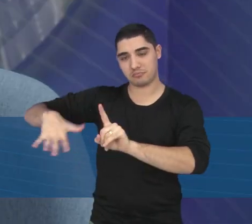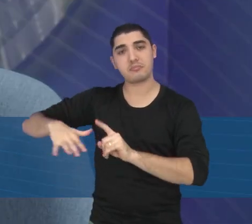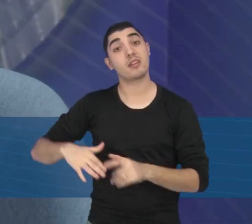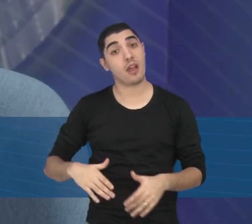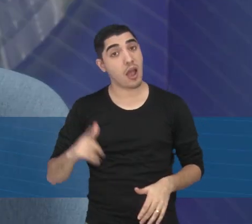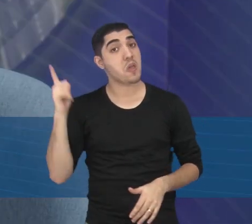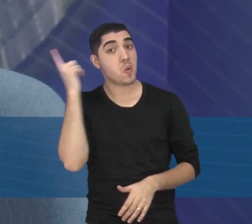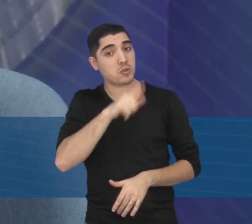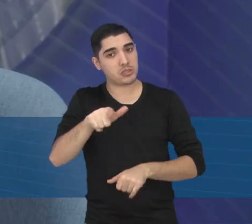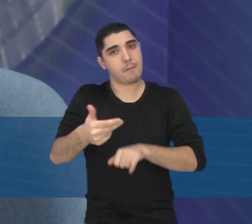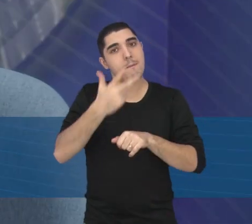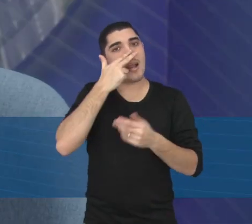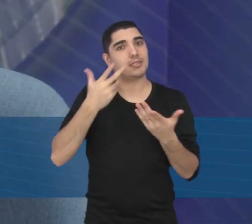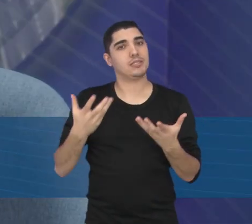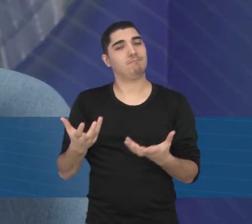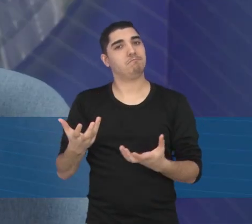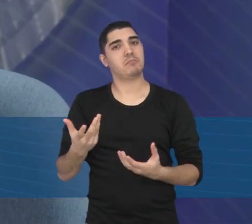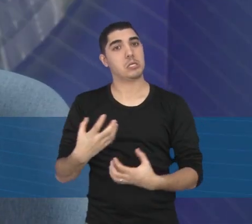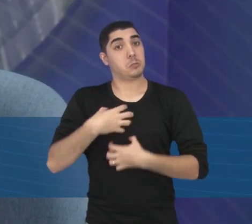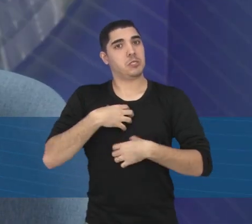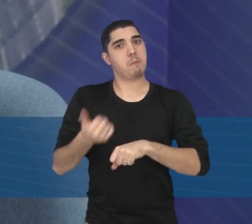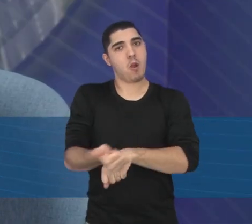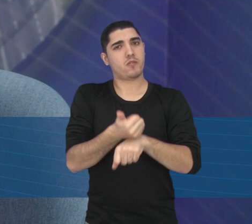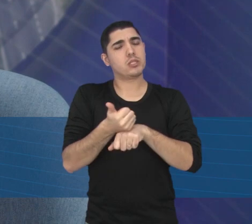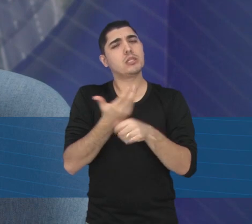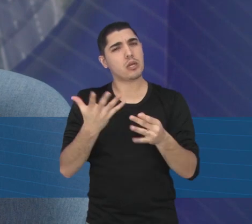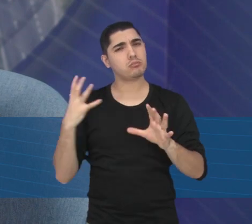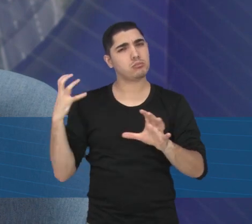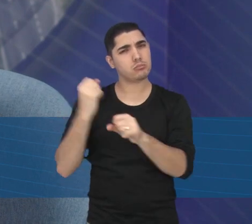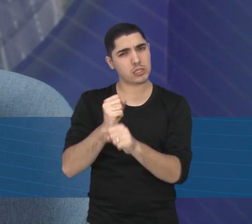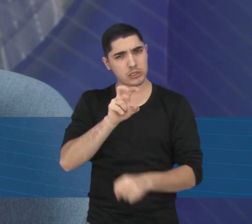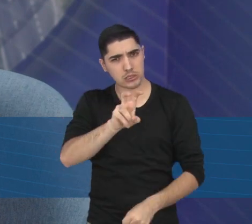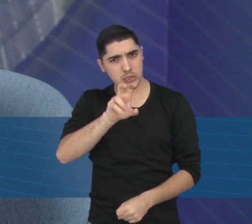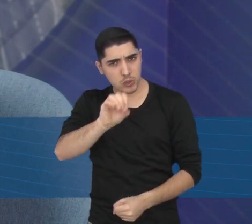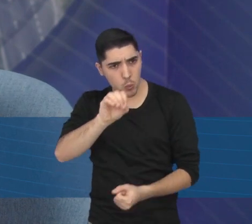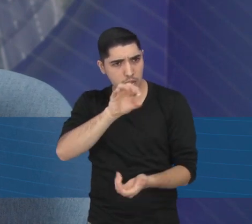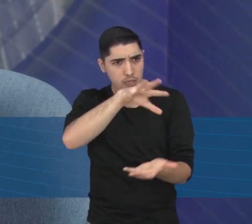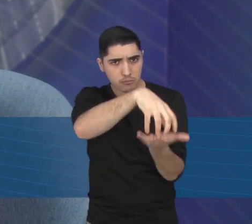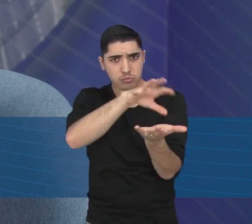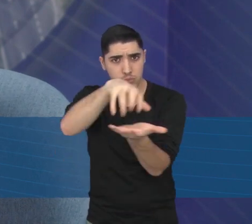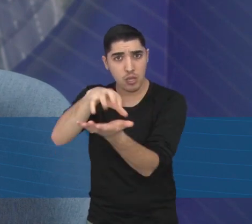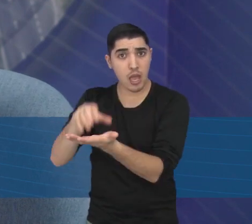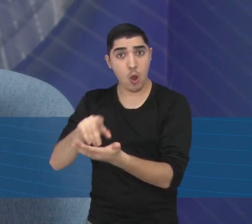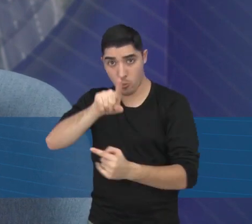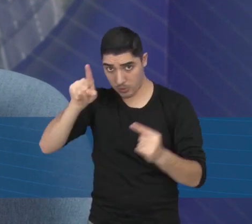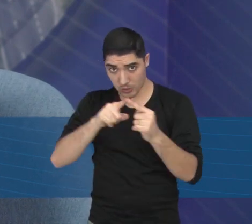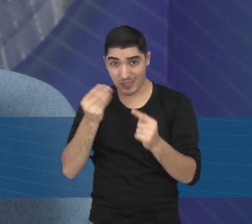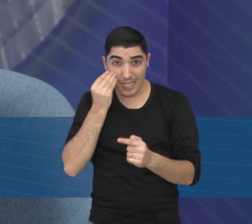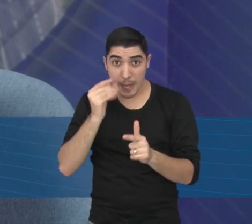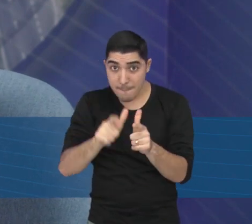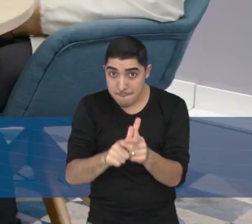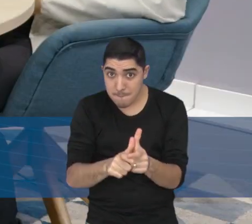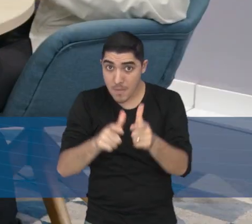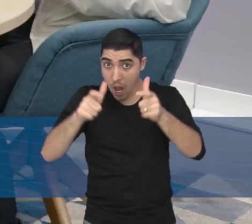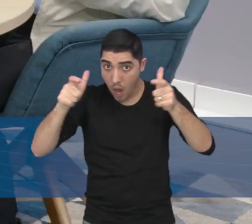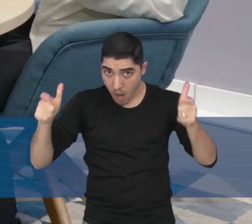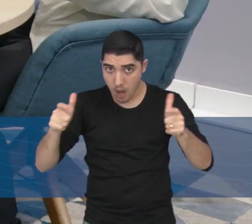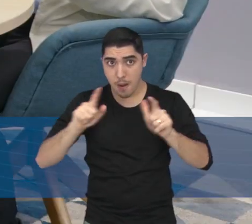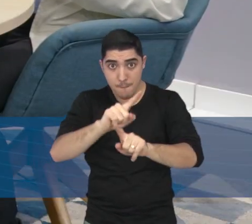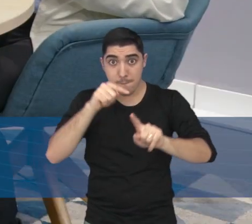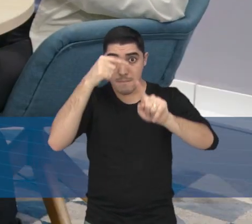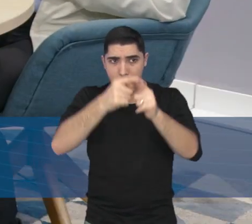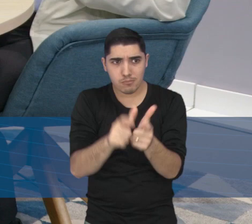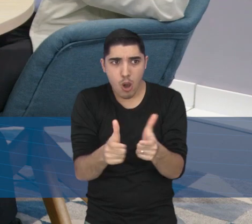para funcionalizar todo esse processo, Exatamente. né? Atualmente, então, são 50 pontos. Perto a ideia disso. é instalar mais pela cidade. Aí a gente tá estão